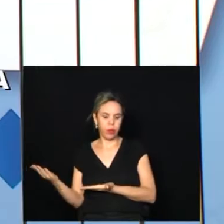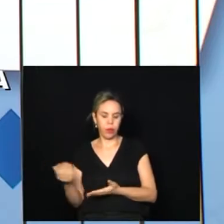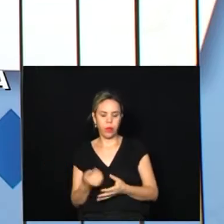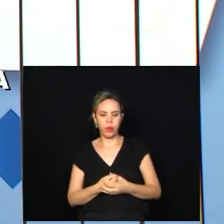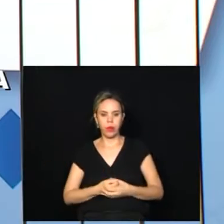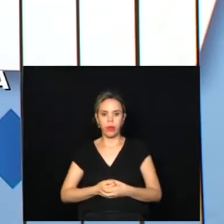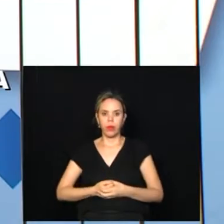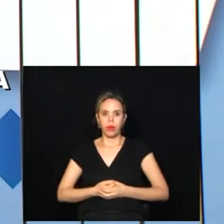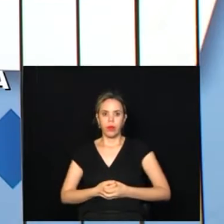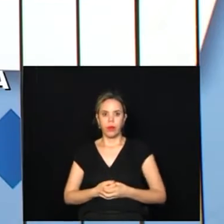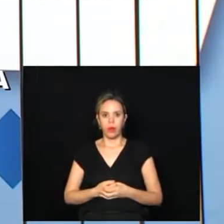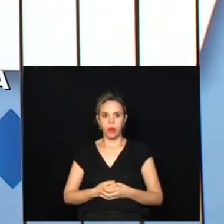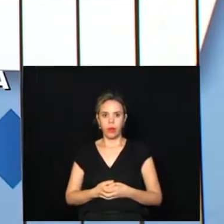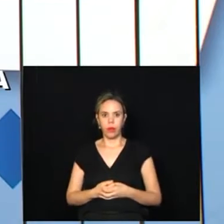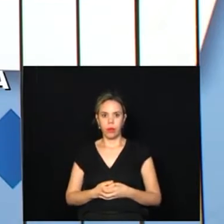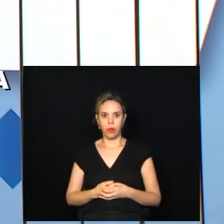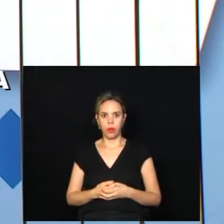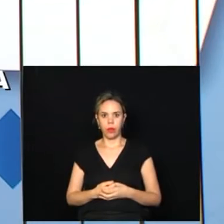999 52